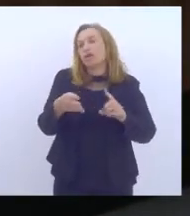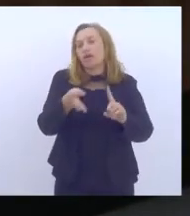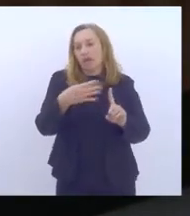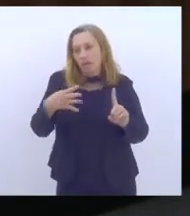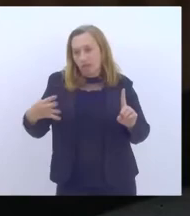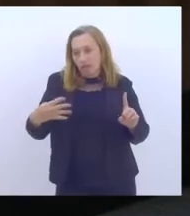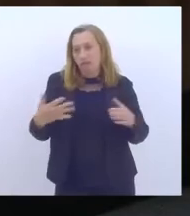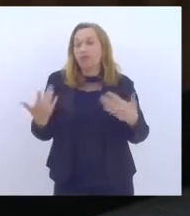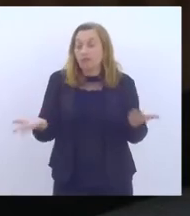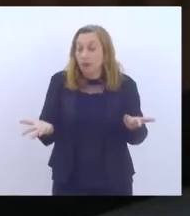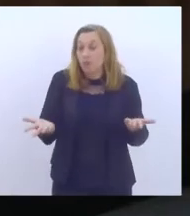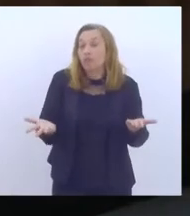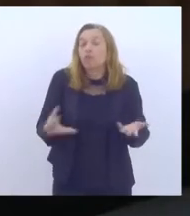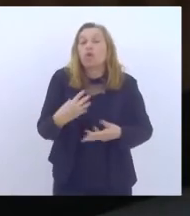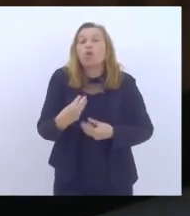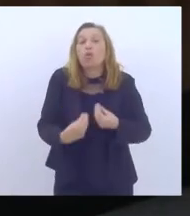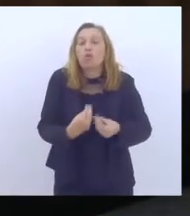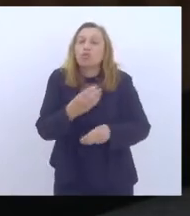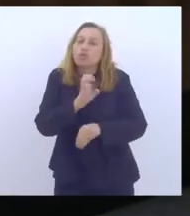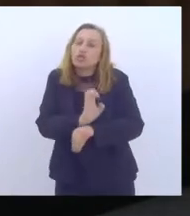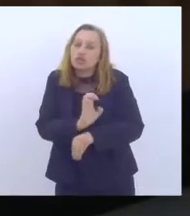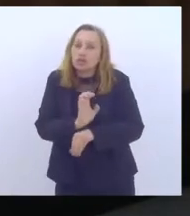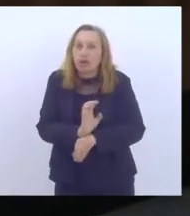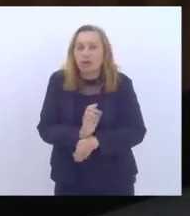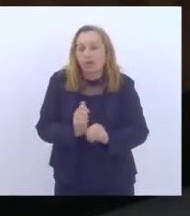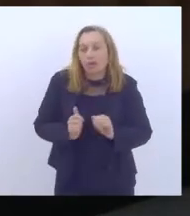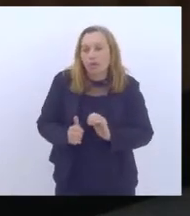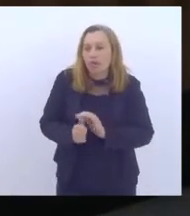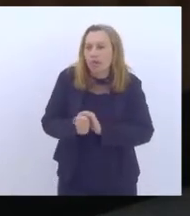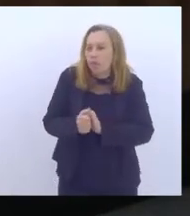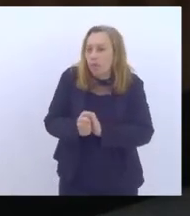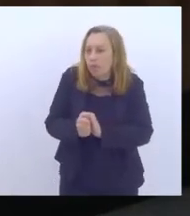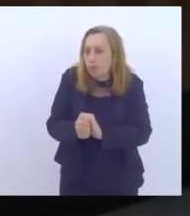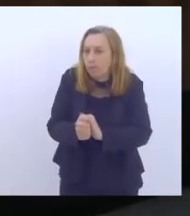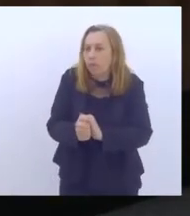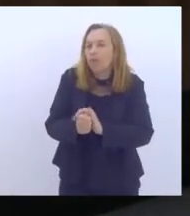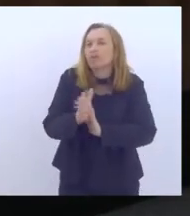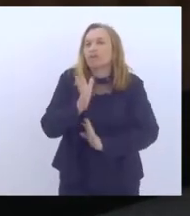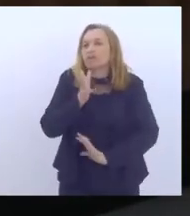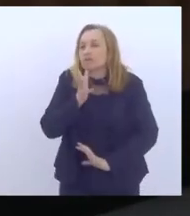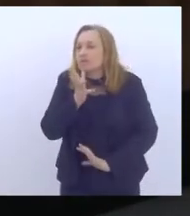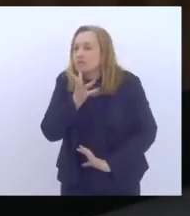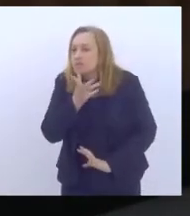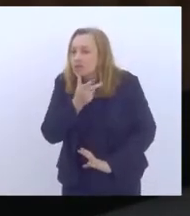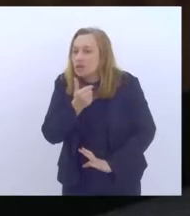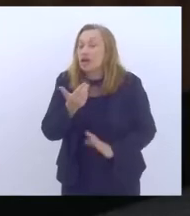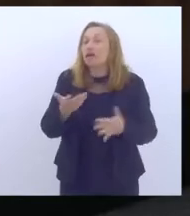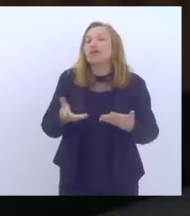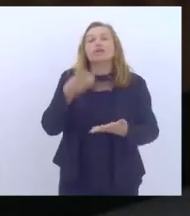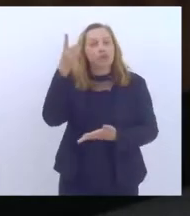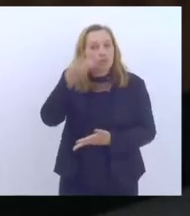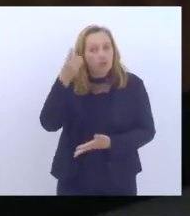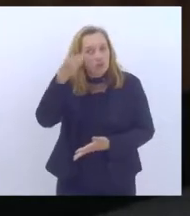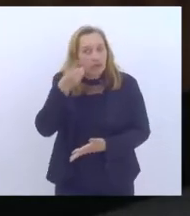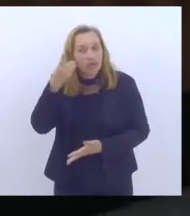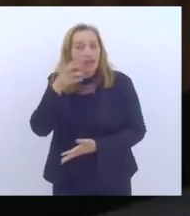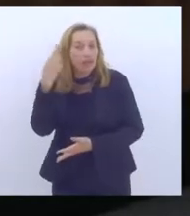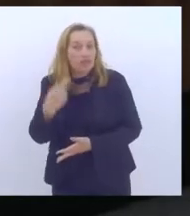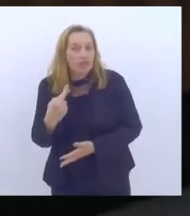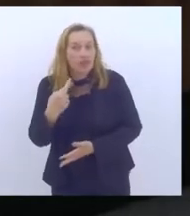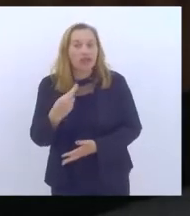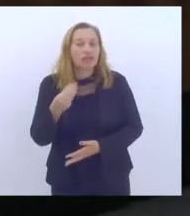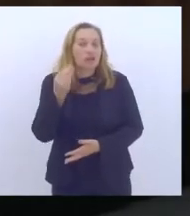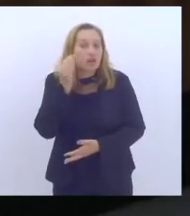Então como estado é lento é omisso é burocrático deputado a Renata Deputado a Mônica